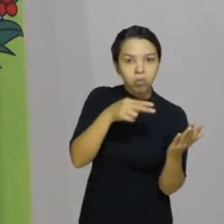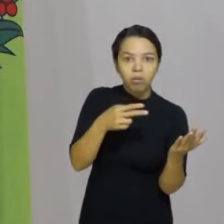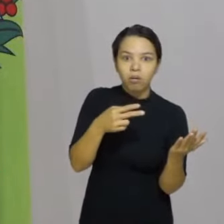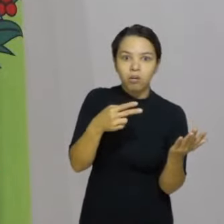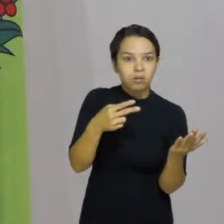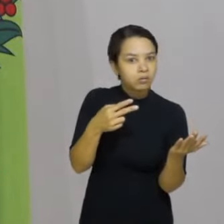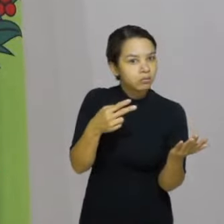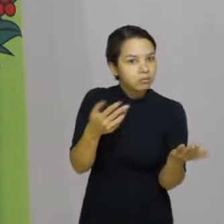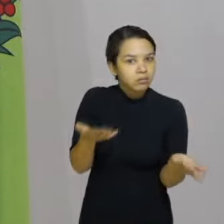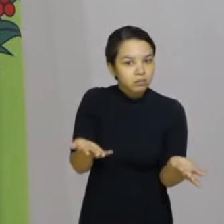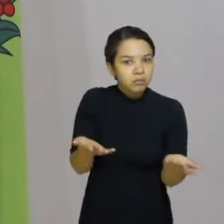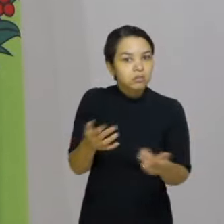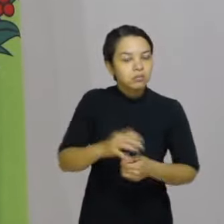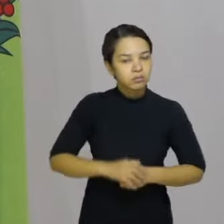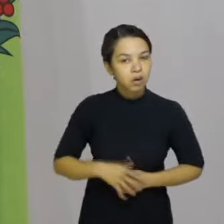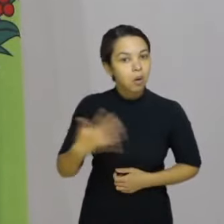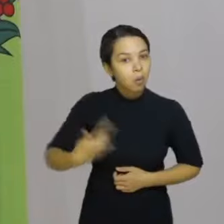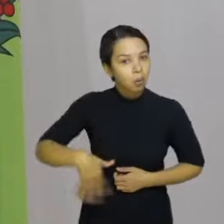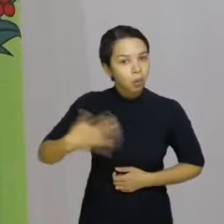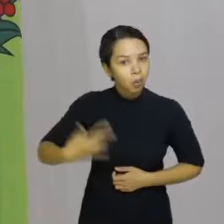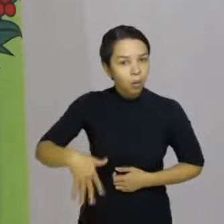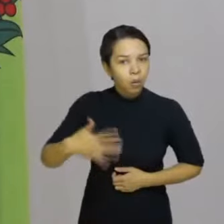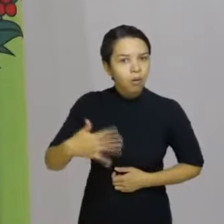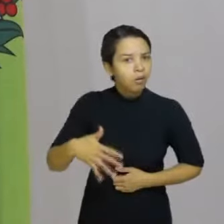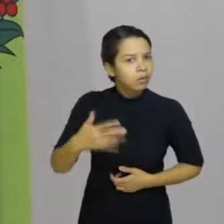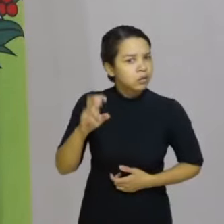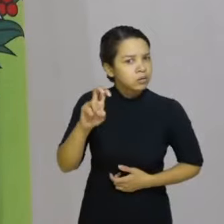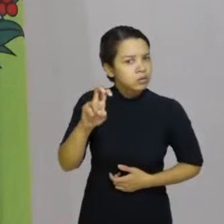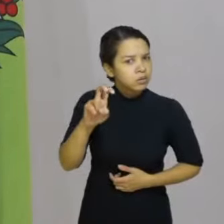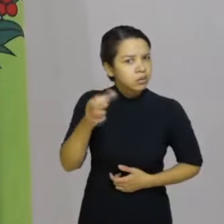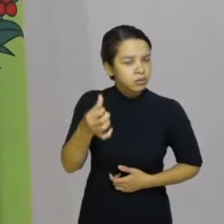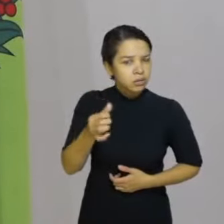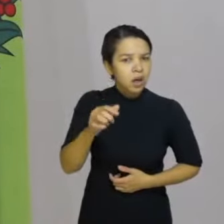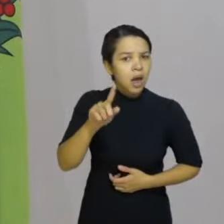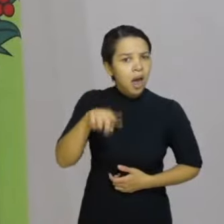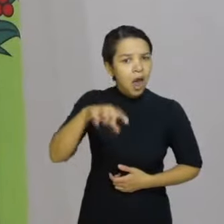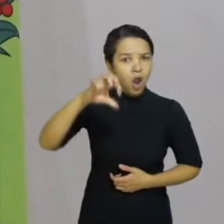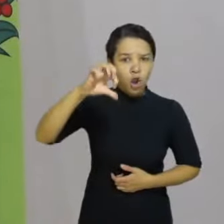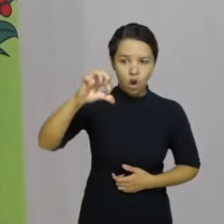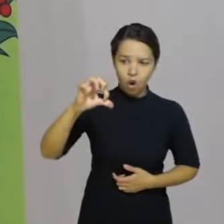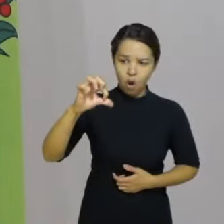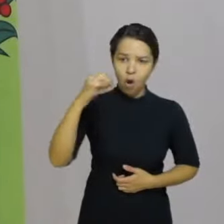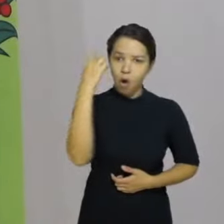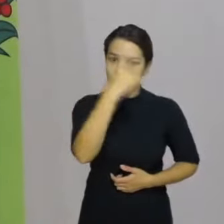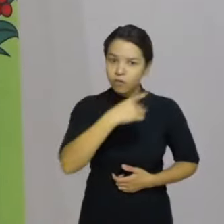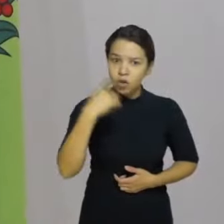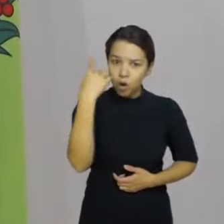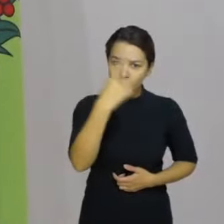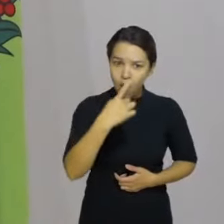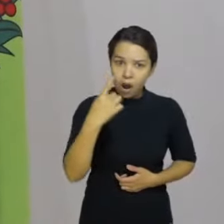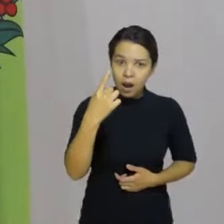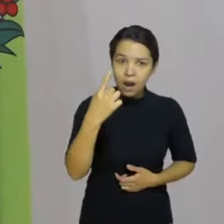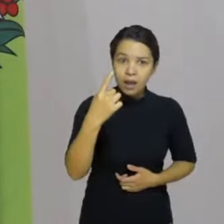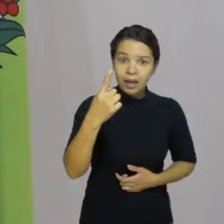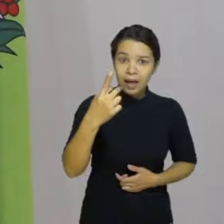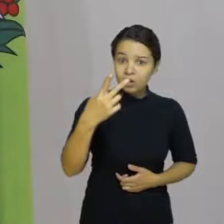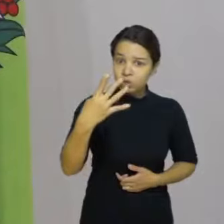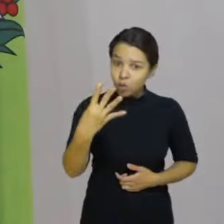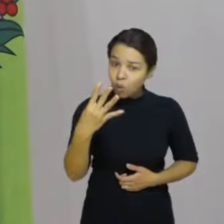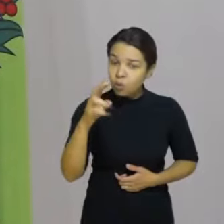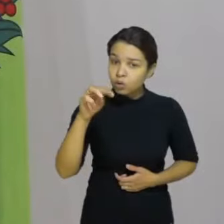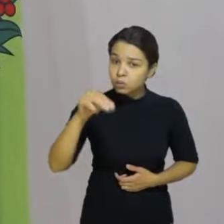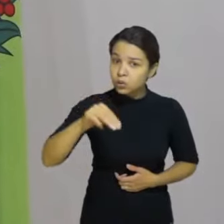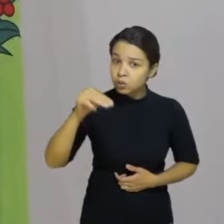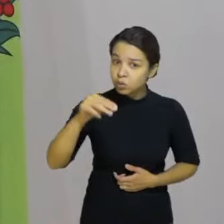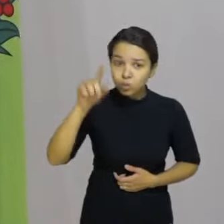número é inacreditável. A média brasileira é de 9 horas e 14 minutos por dia, na média.